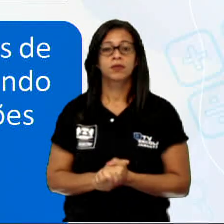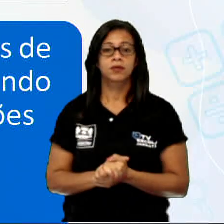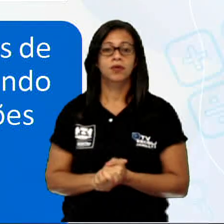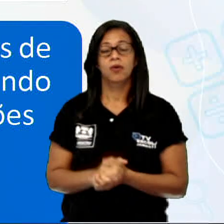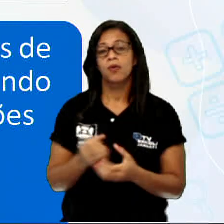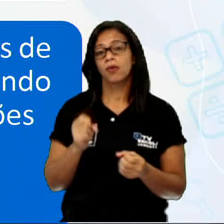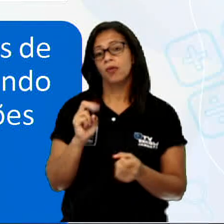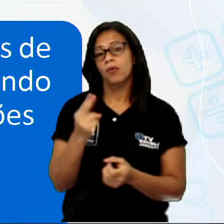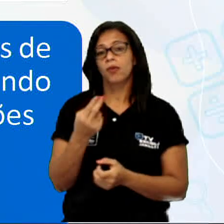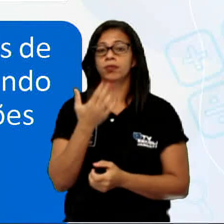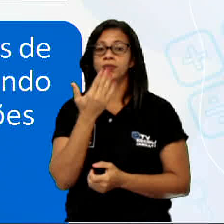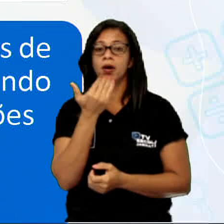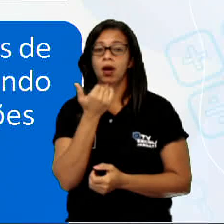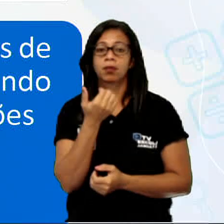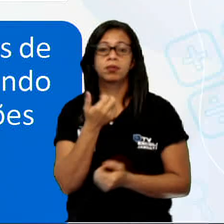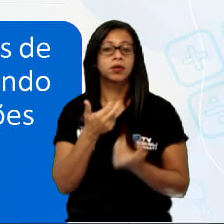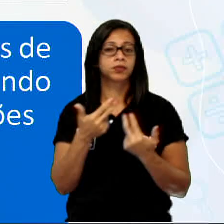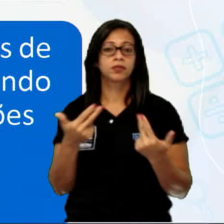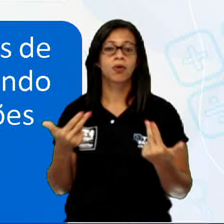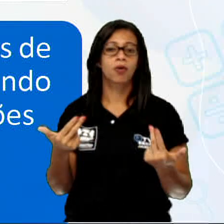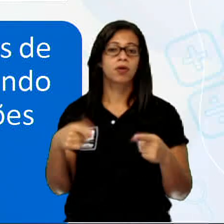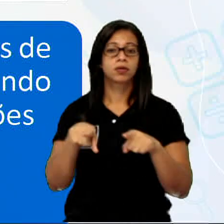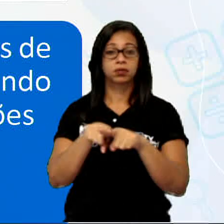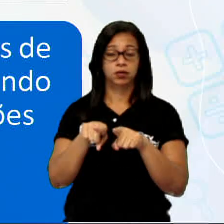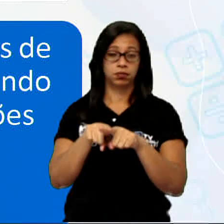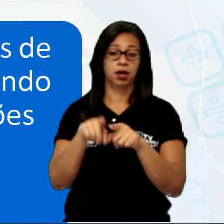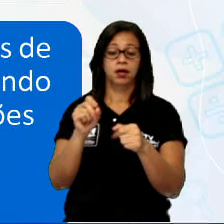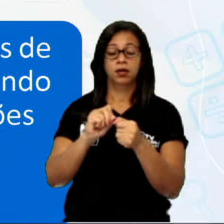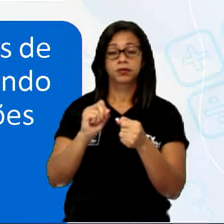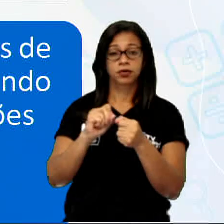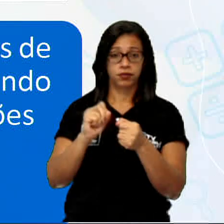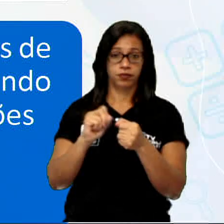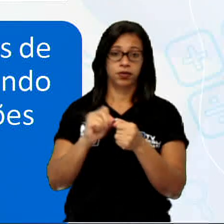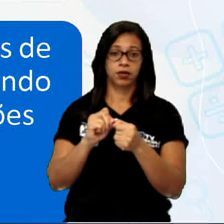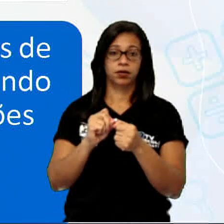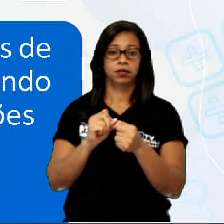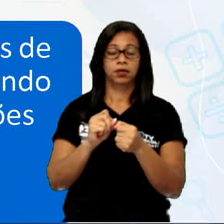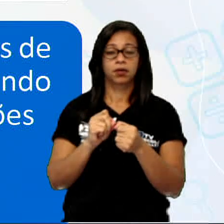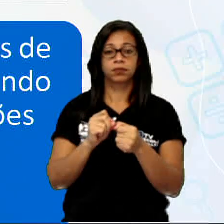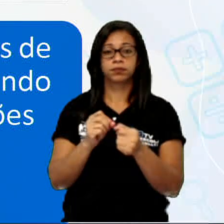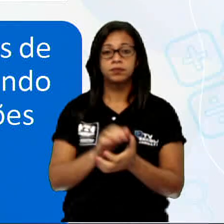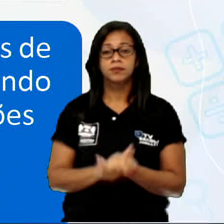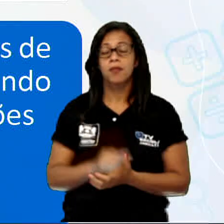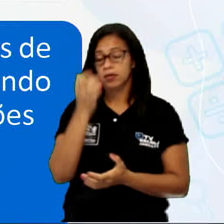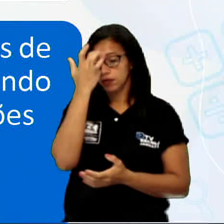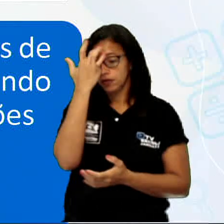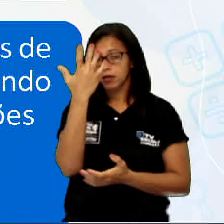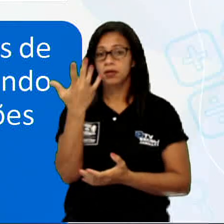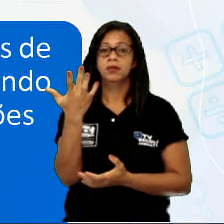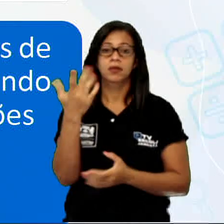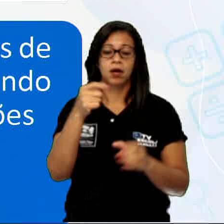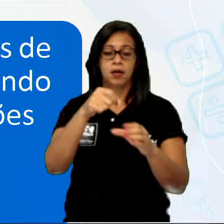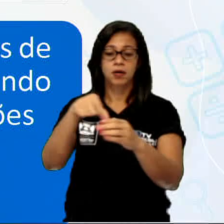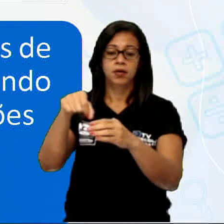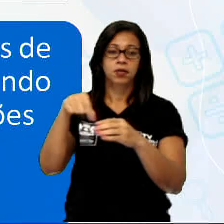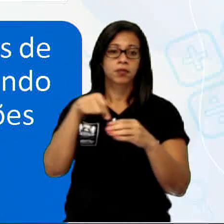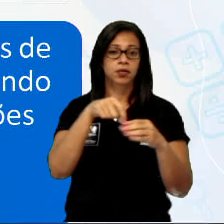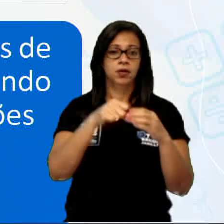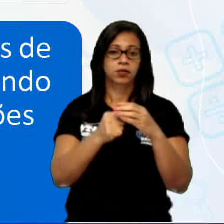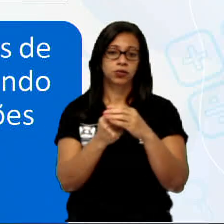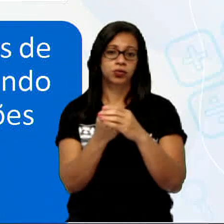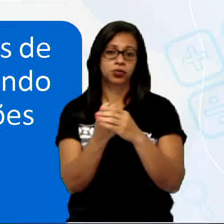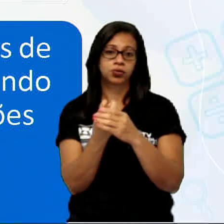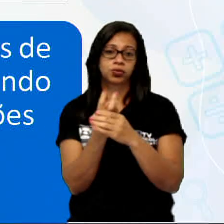o solo fértil e propício para a prática da agricultura.